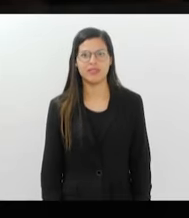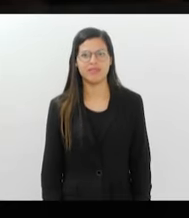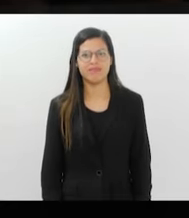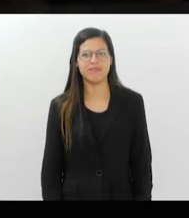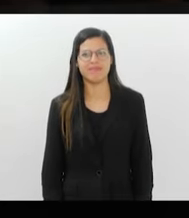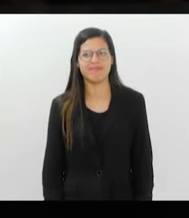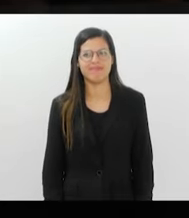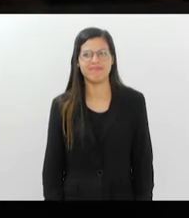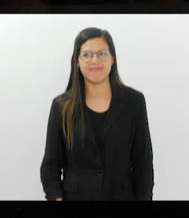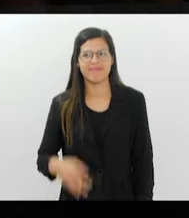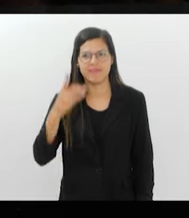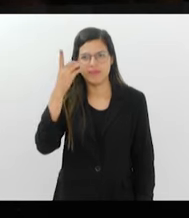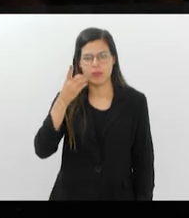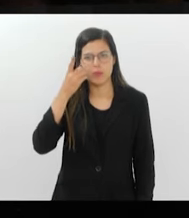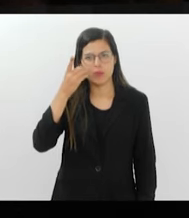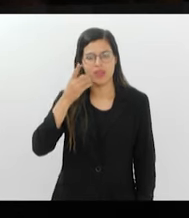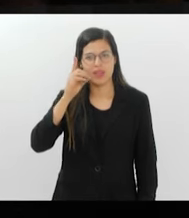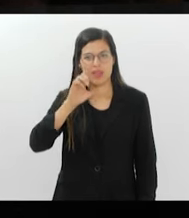deputada Lucinha,